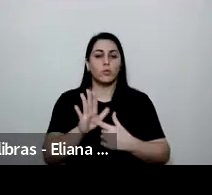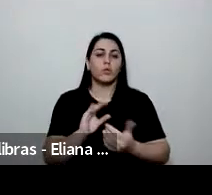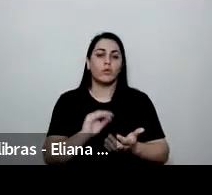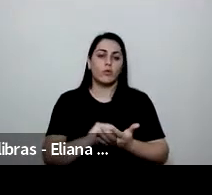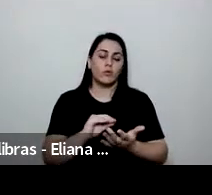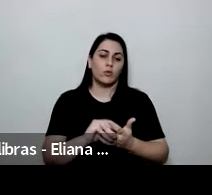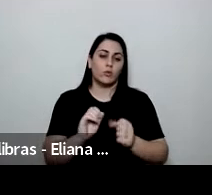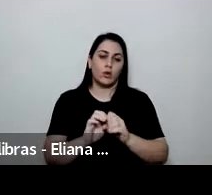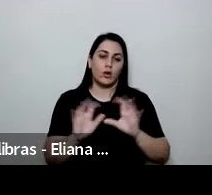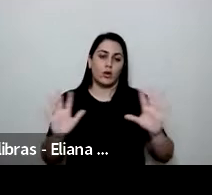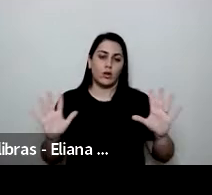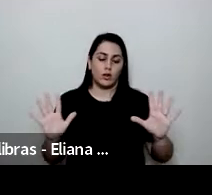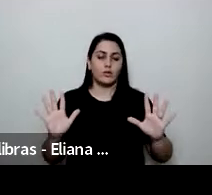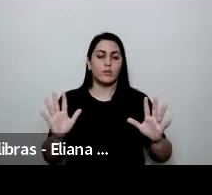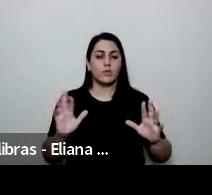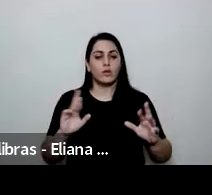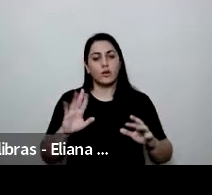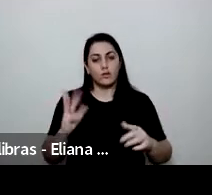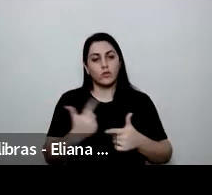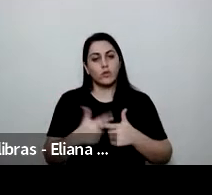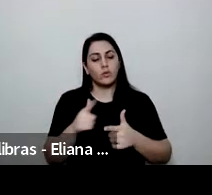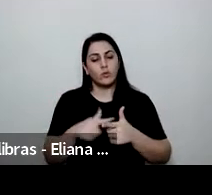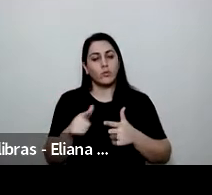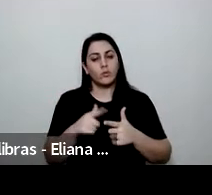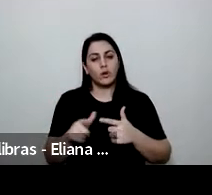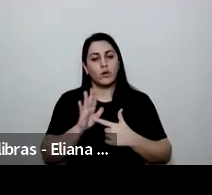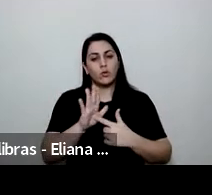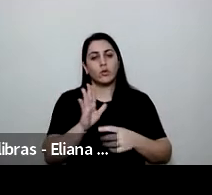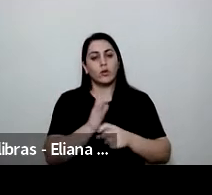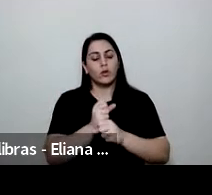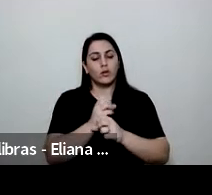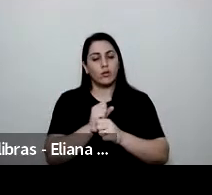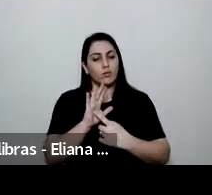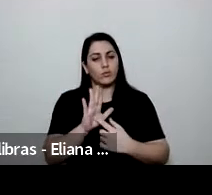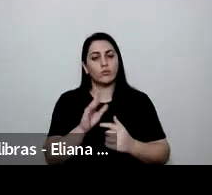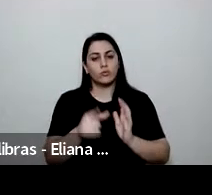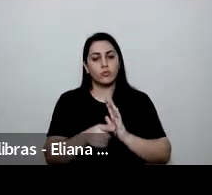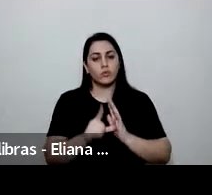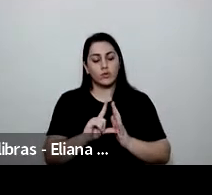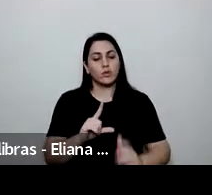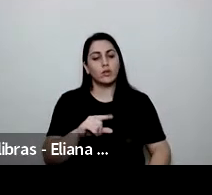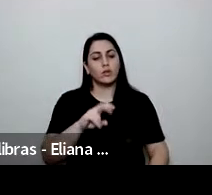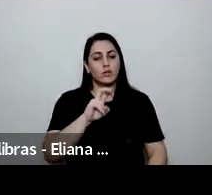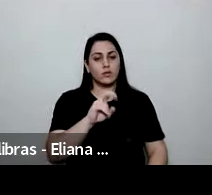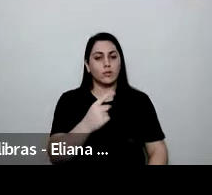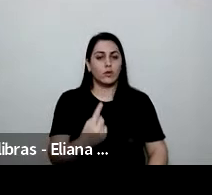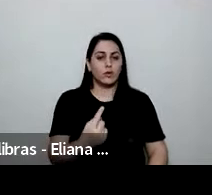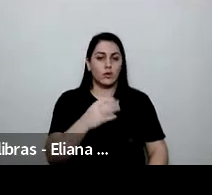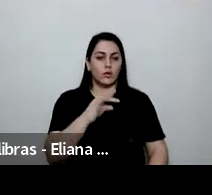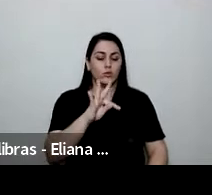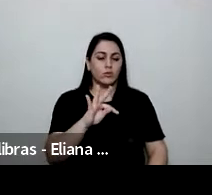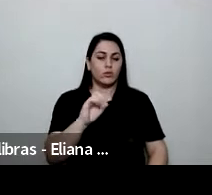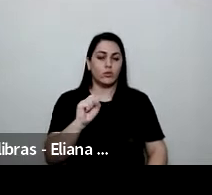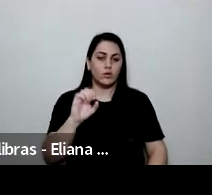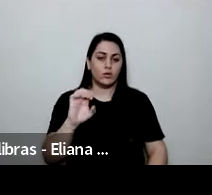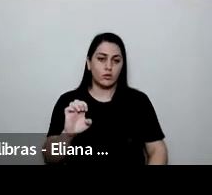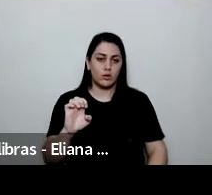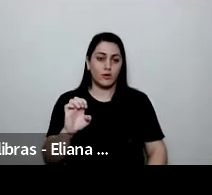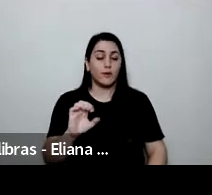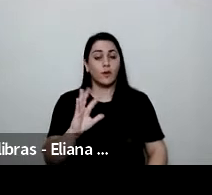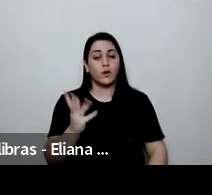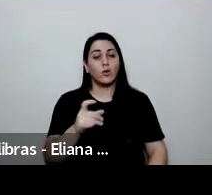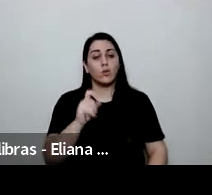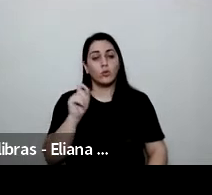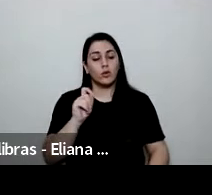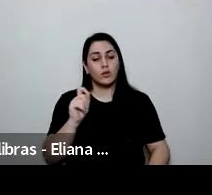adequado para regularização das contas apresentadas sentindo aqui de novo e ocorre